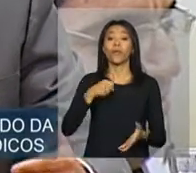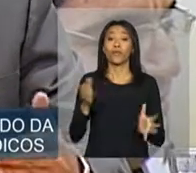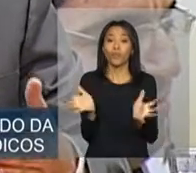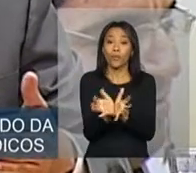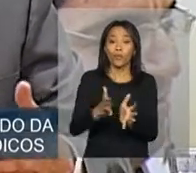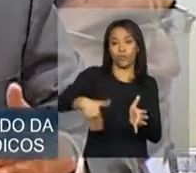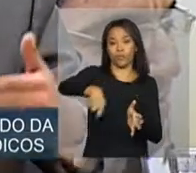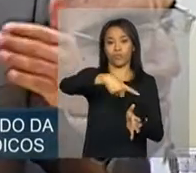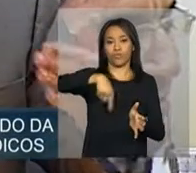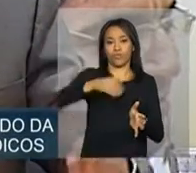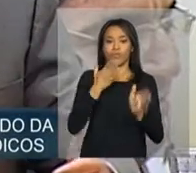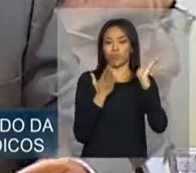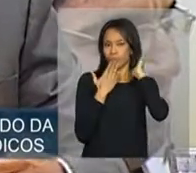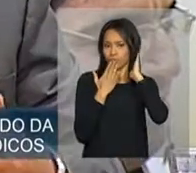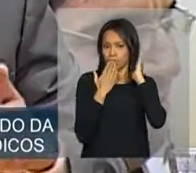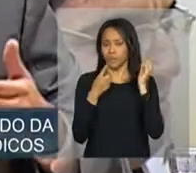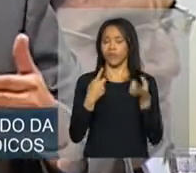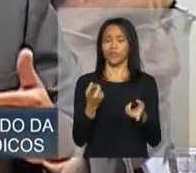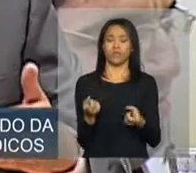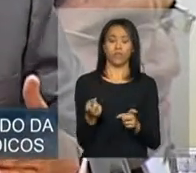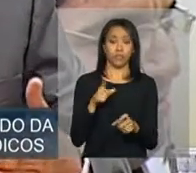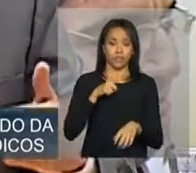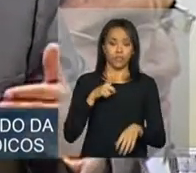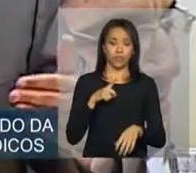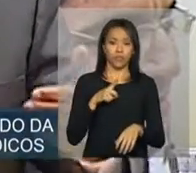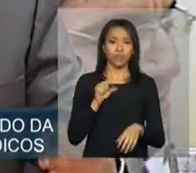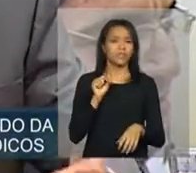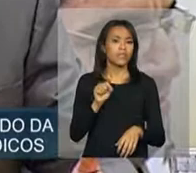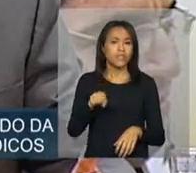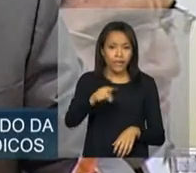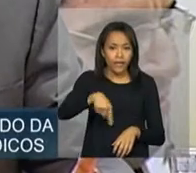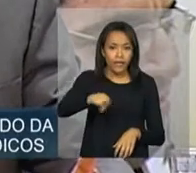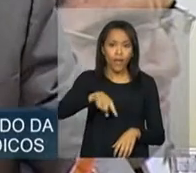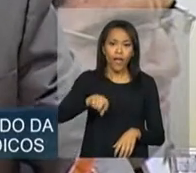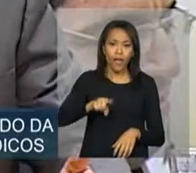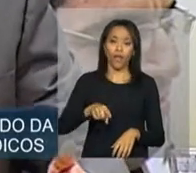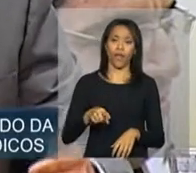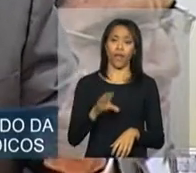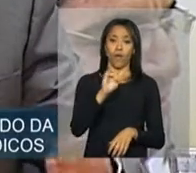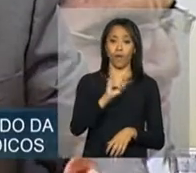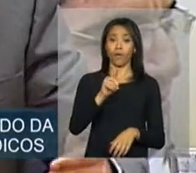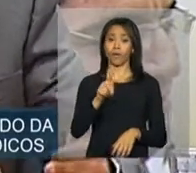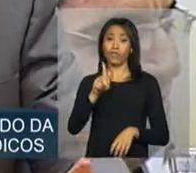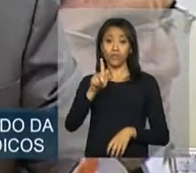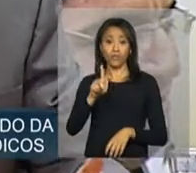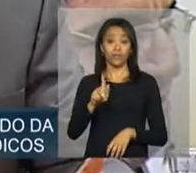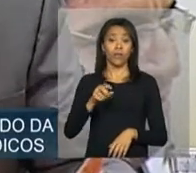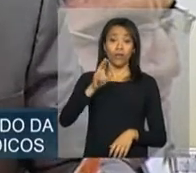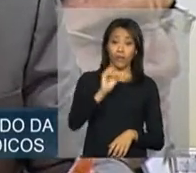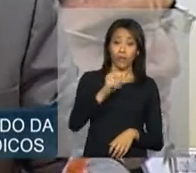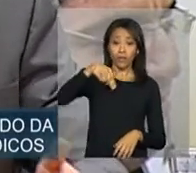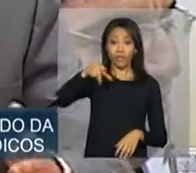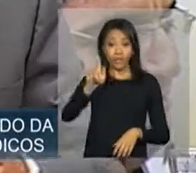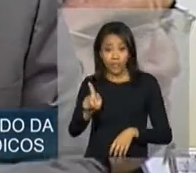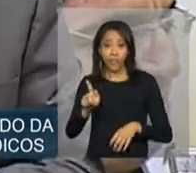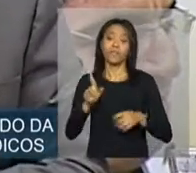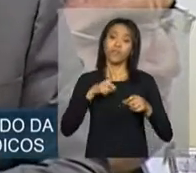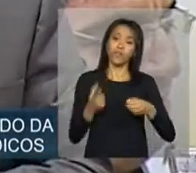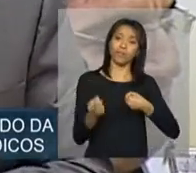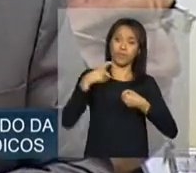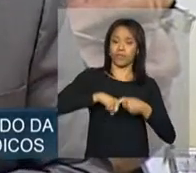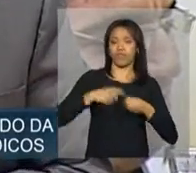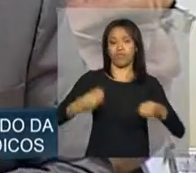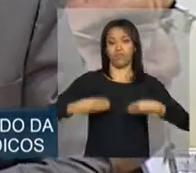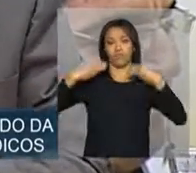das os Expedicionários médicos são organizações não-governamentais que fazem ações junto com o Ministério da Saúde Então